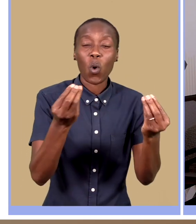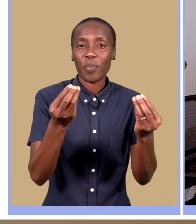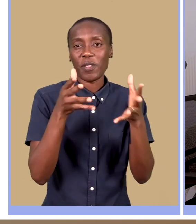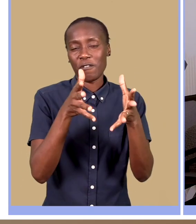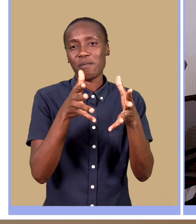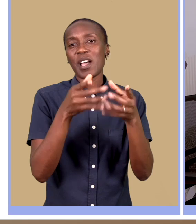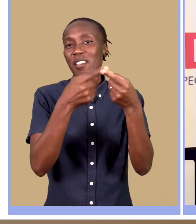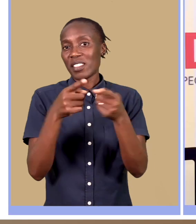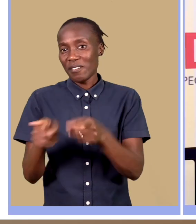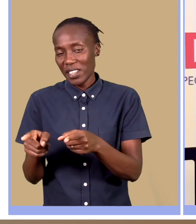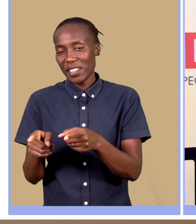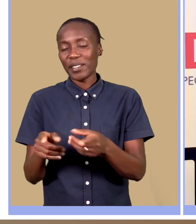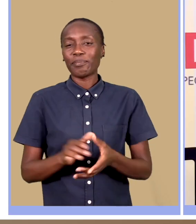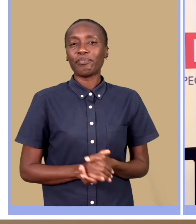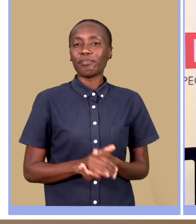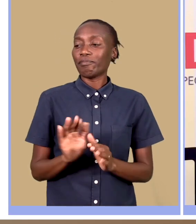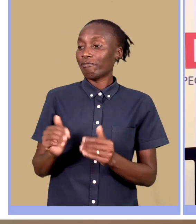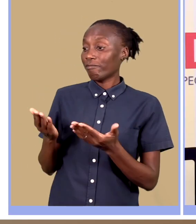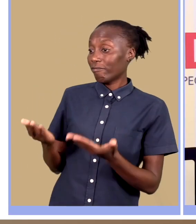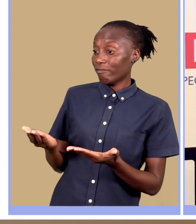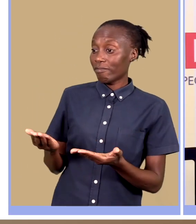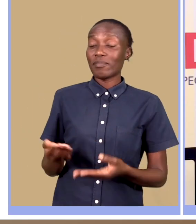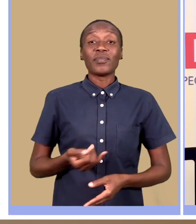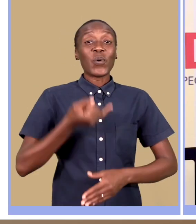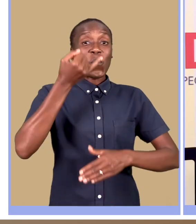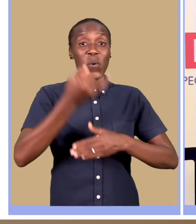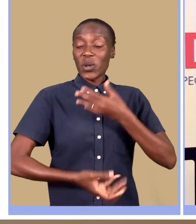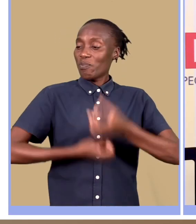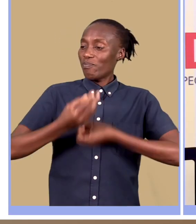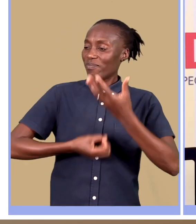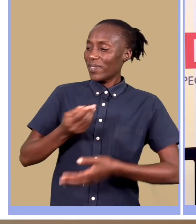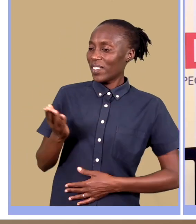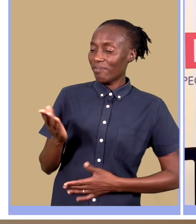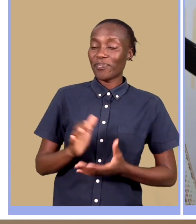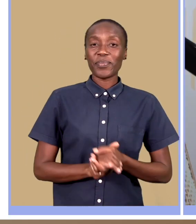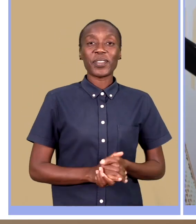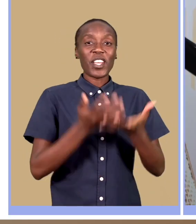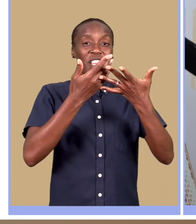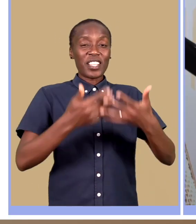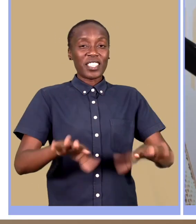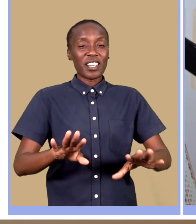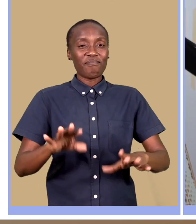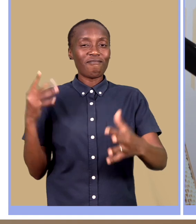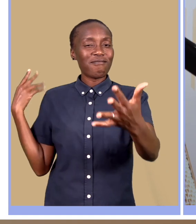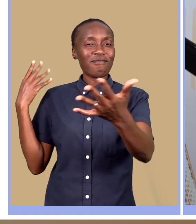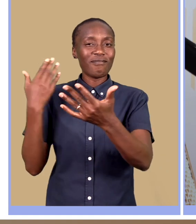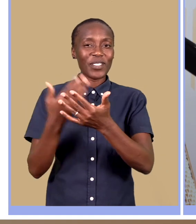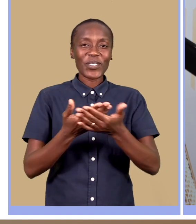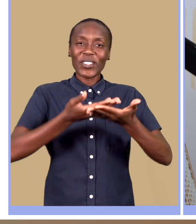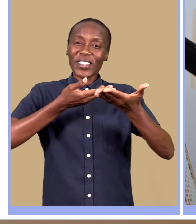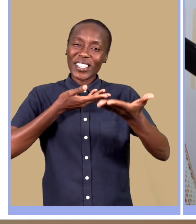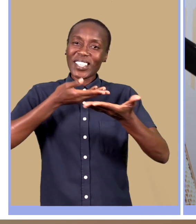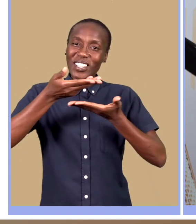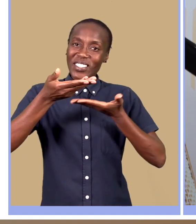formas diferentes. Bom, estamos a terminar a nossa conversa. Últimas considerações. Como vimos